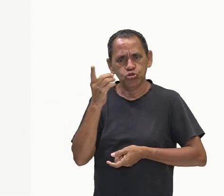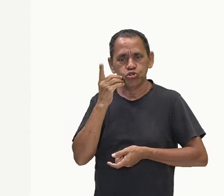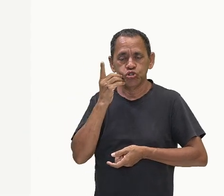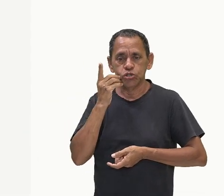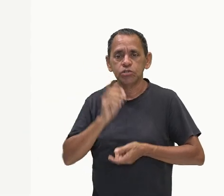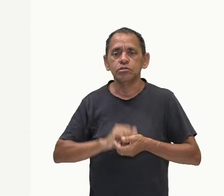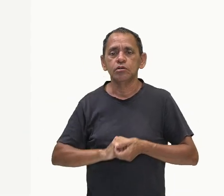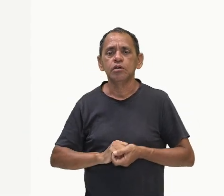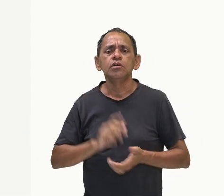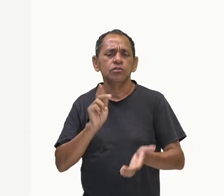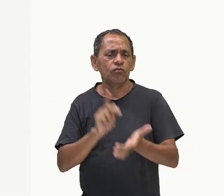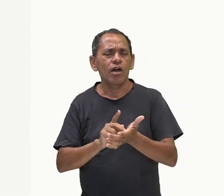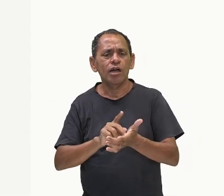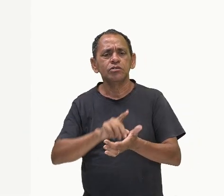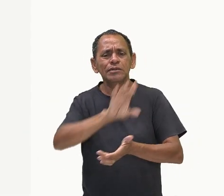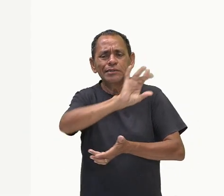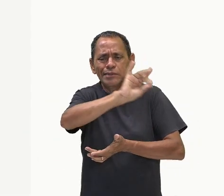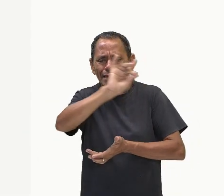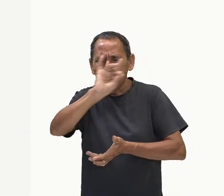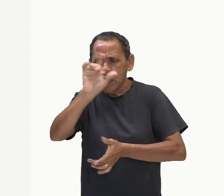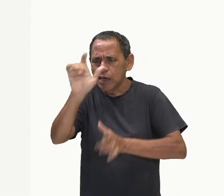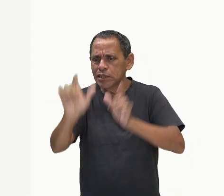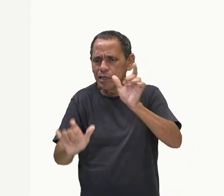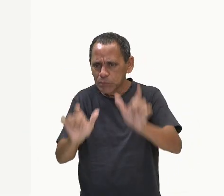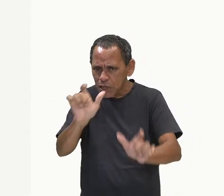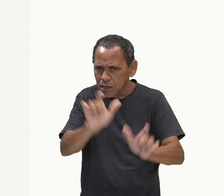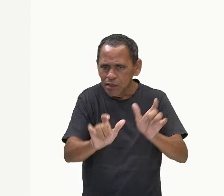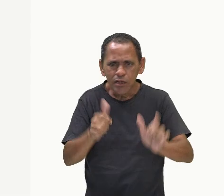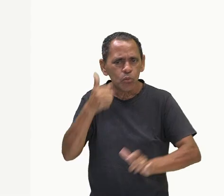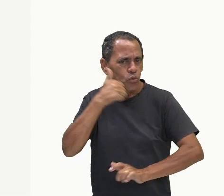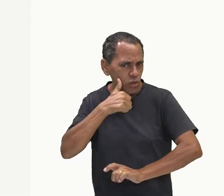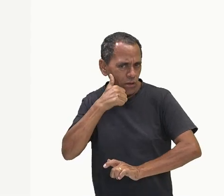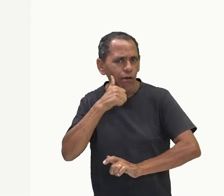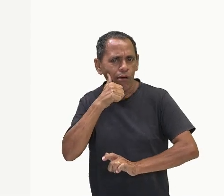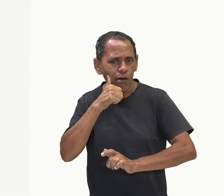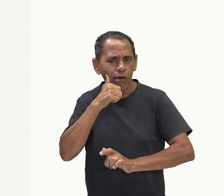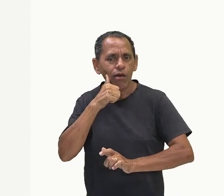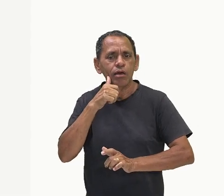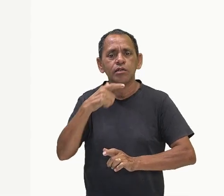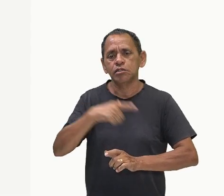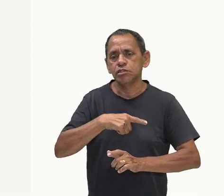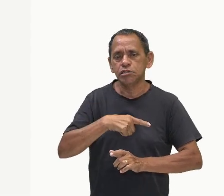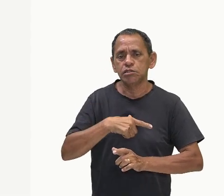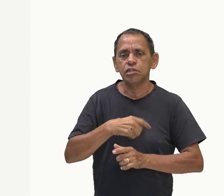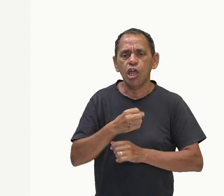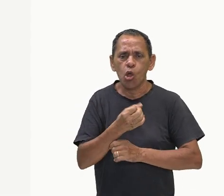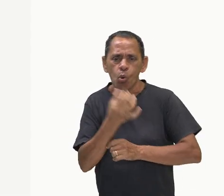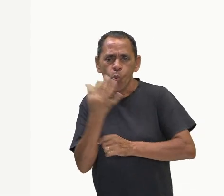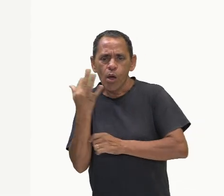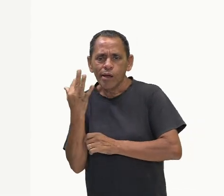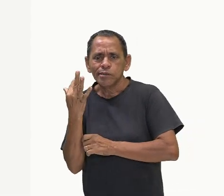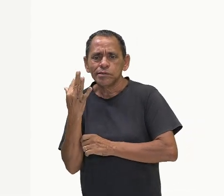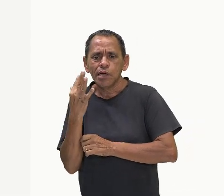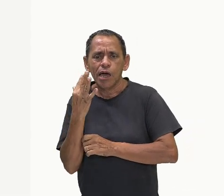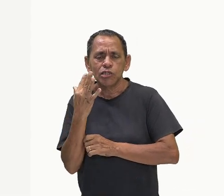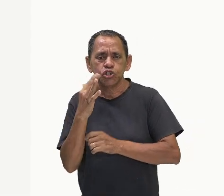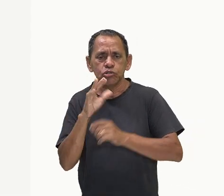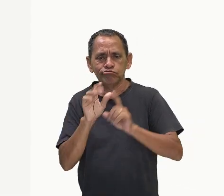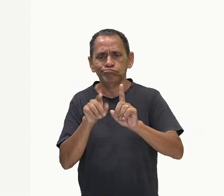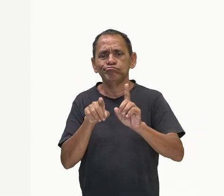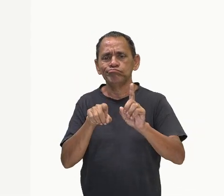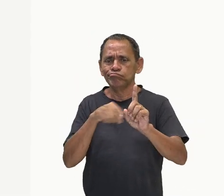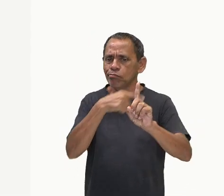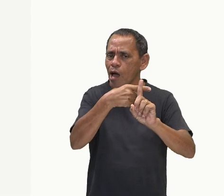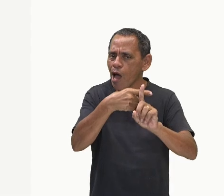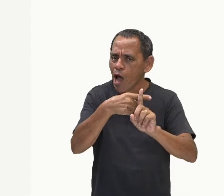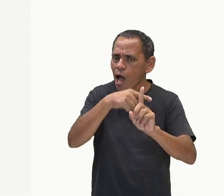Cada biotipo ele vai responder com uma quantidade a menos de 28 ou a mais de 28